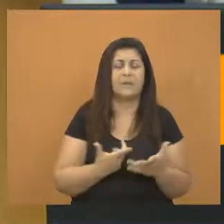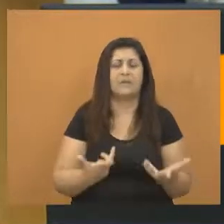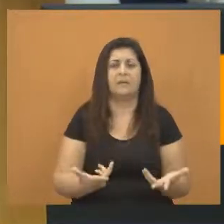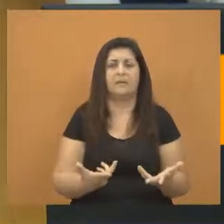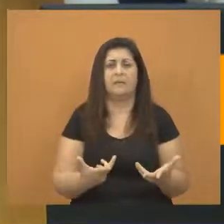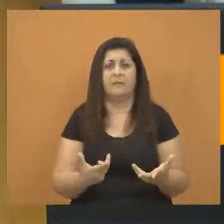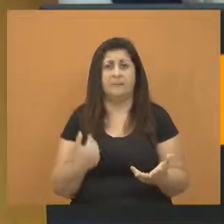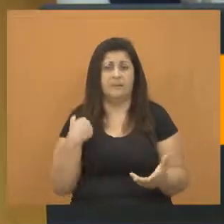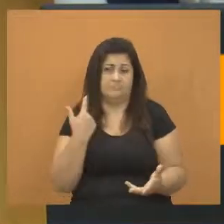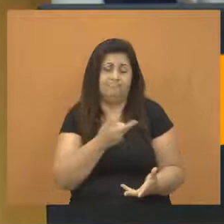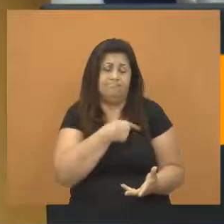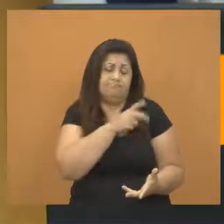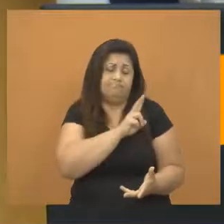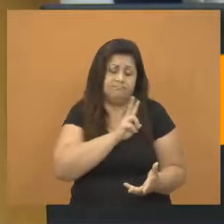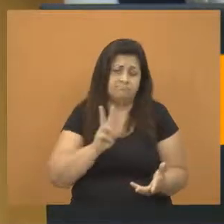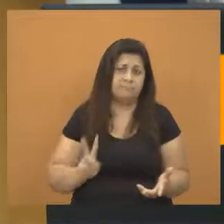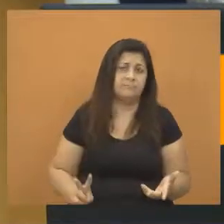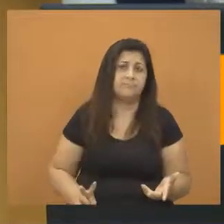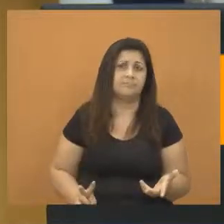vereadores, enquanto